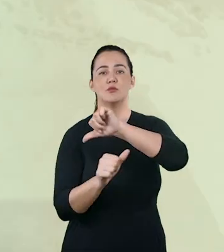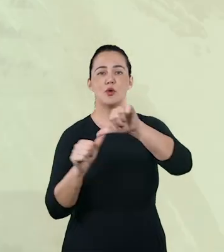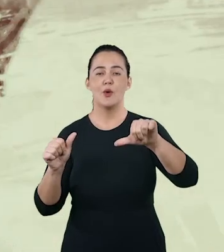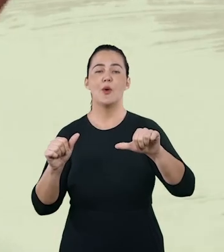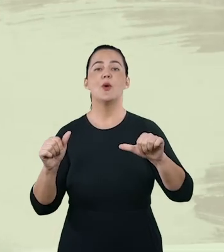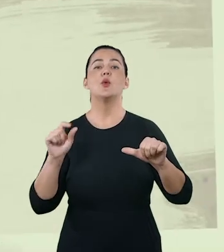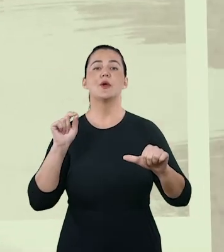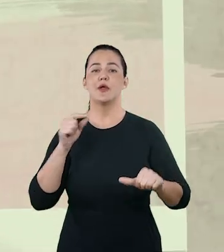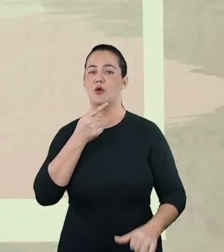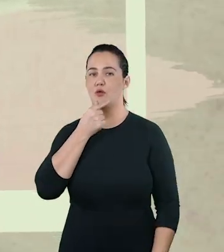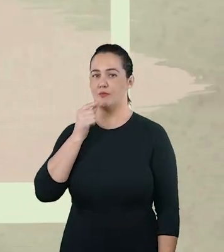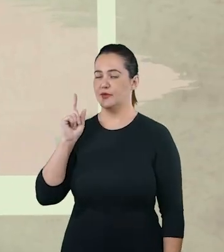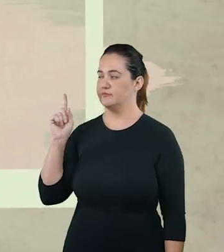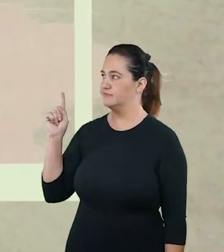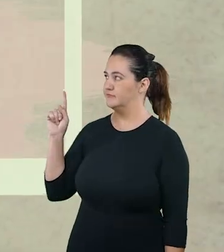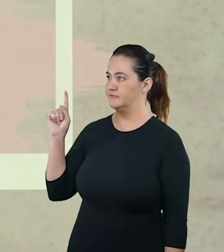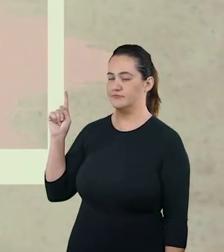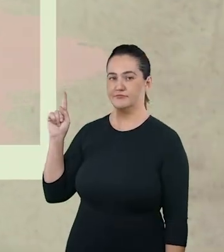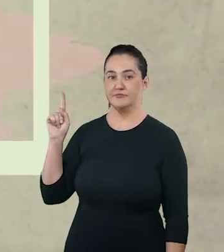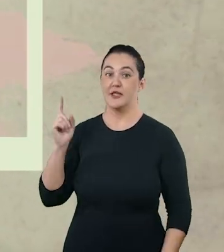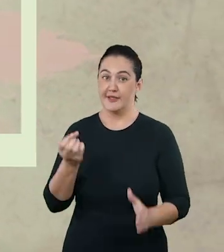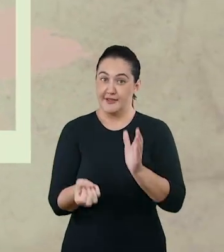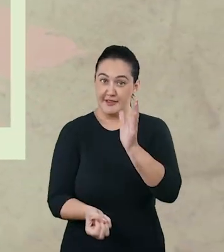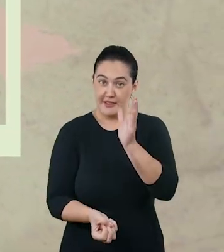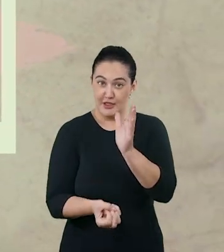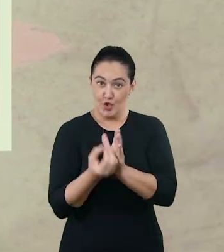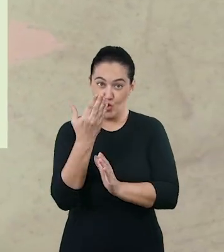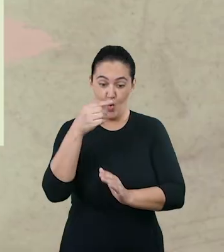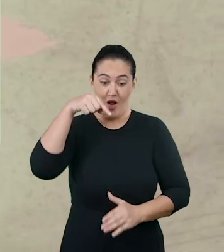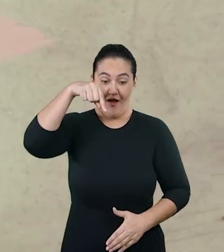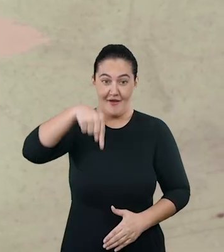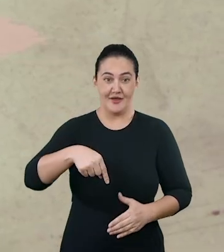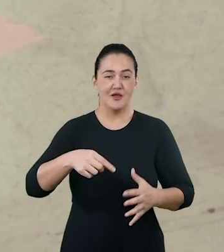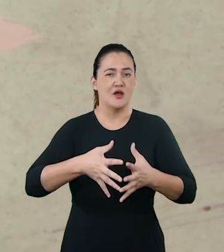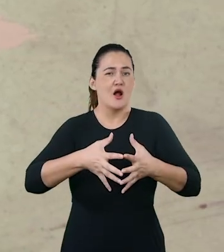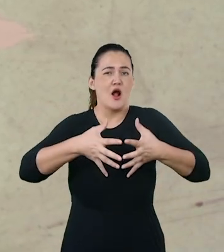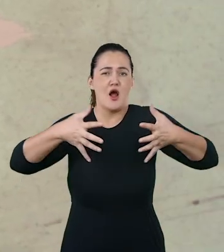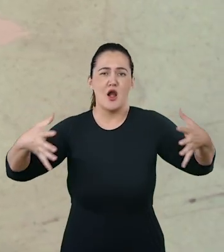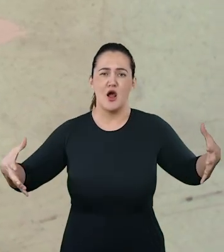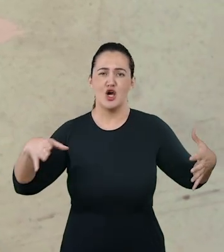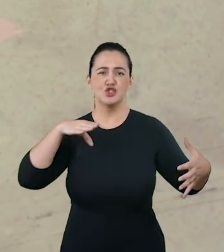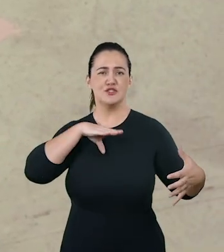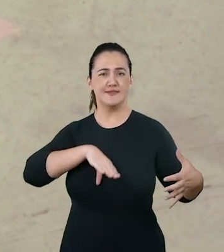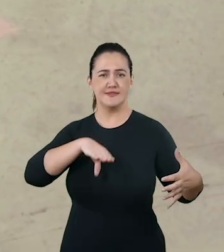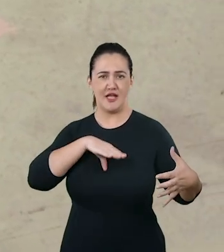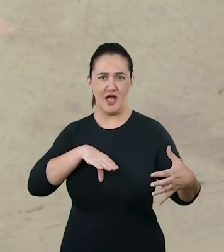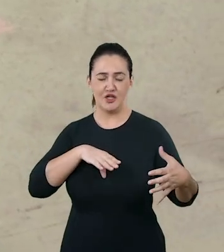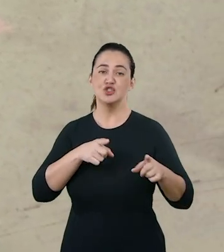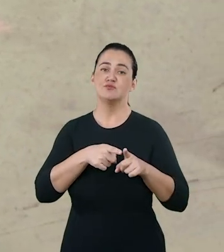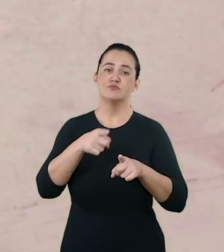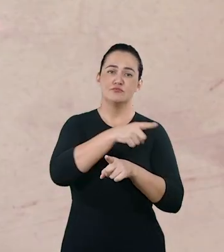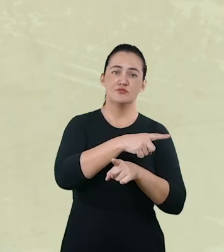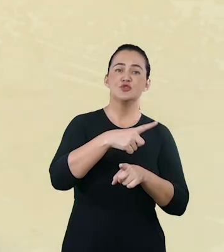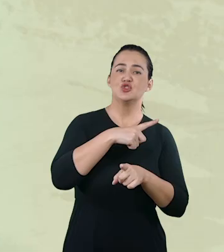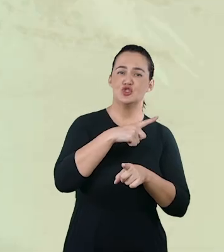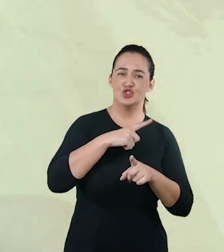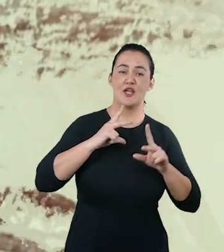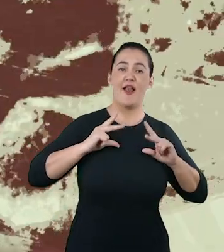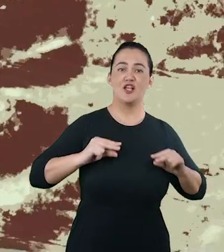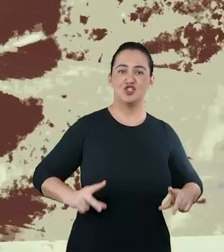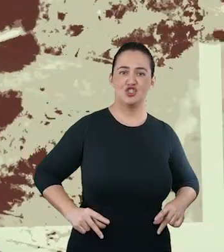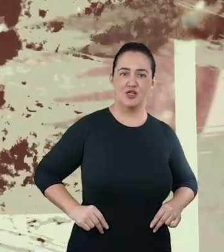quando Seleuco Nicator fundou aqui uma grande cidade após Alexandre o Grande e mais tarde